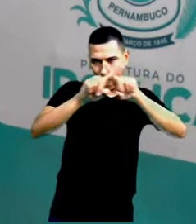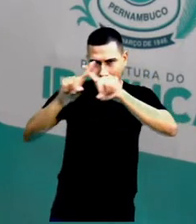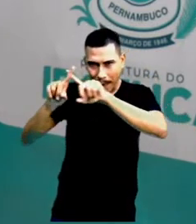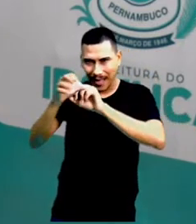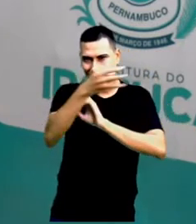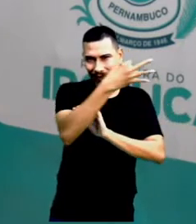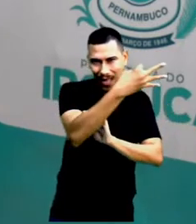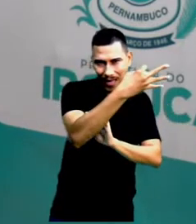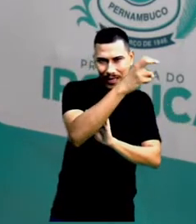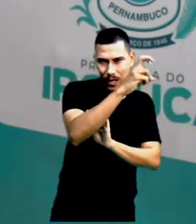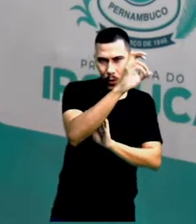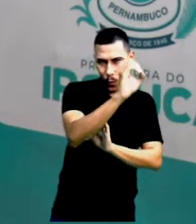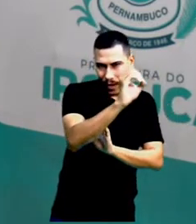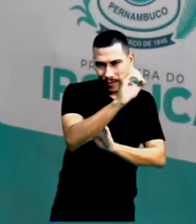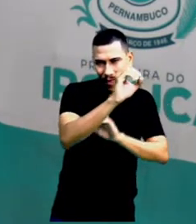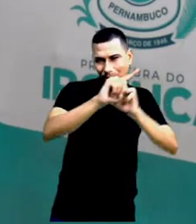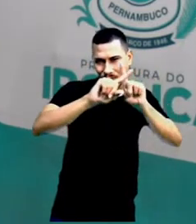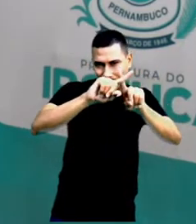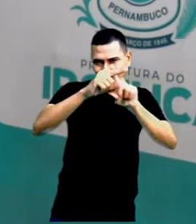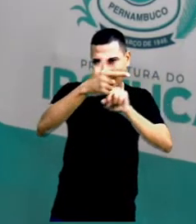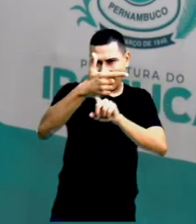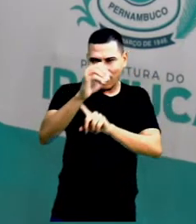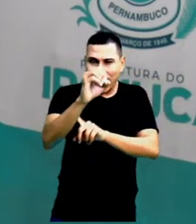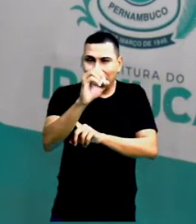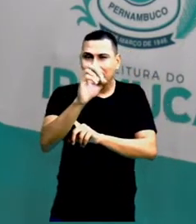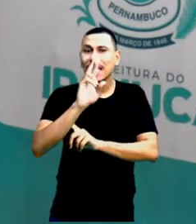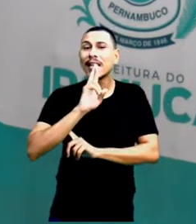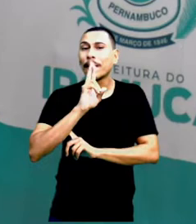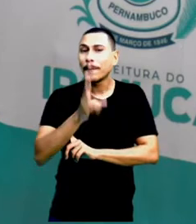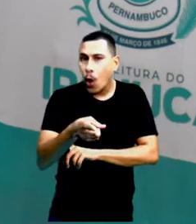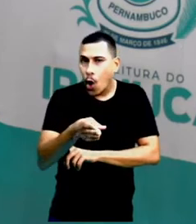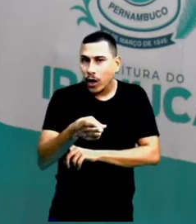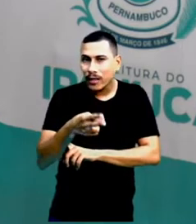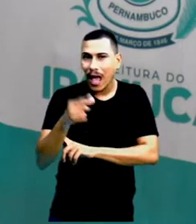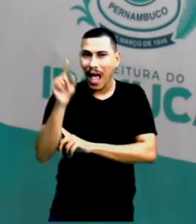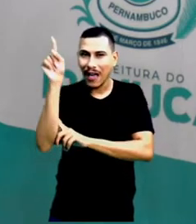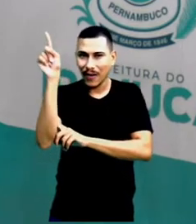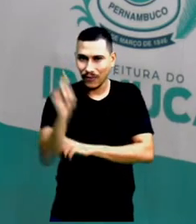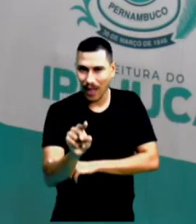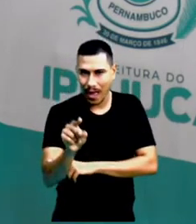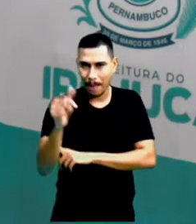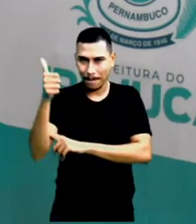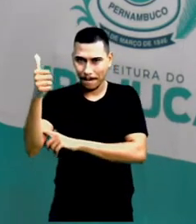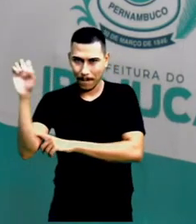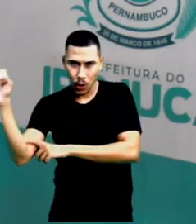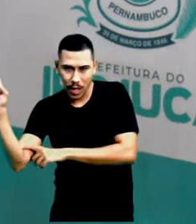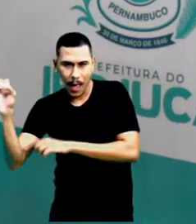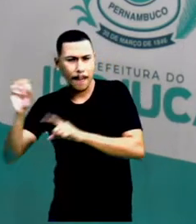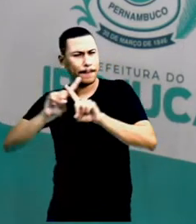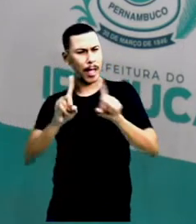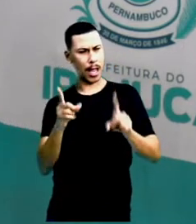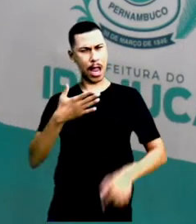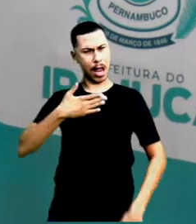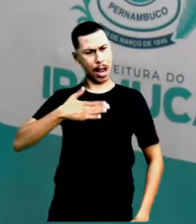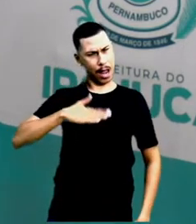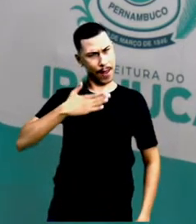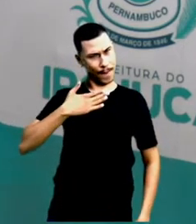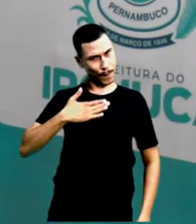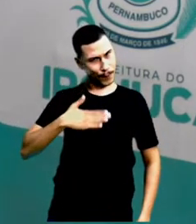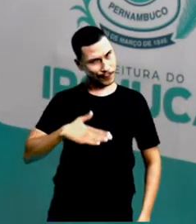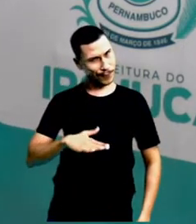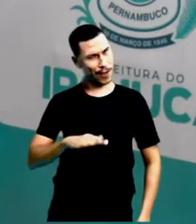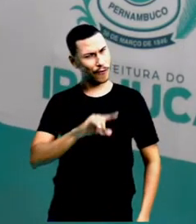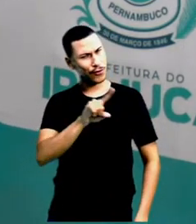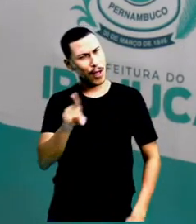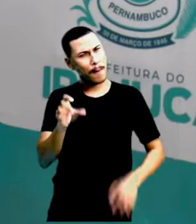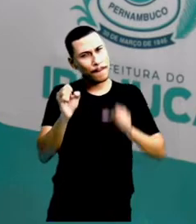assim e a resposta de rir por senha mas calma tem alguma temos um isolante